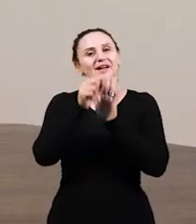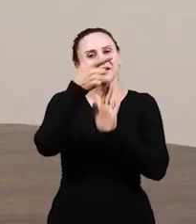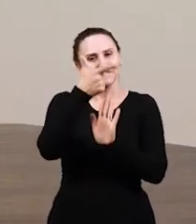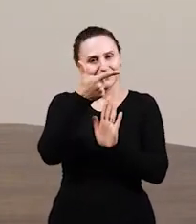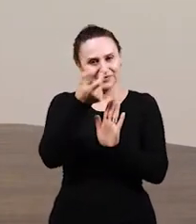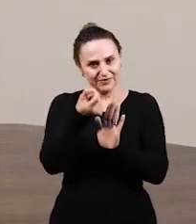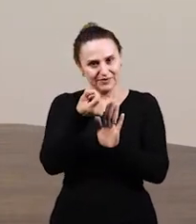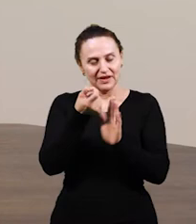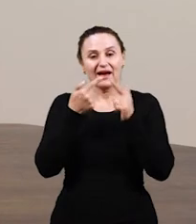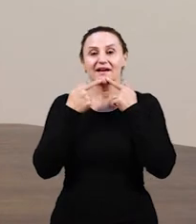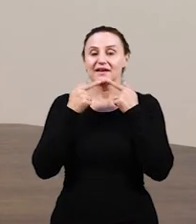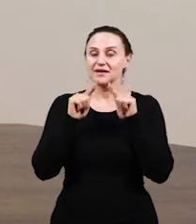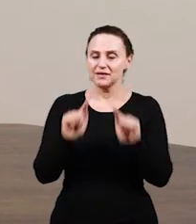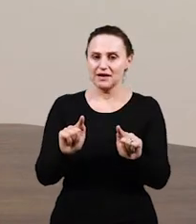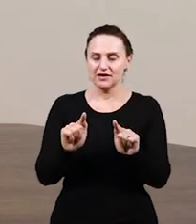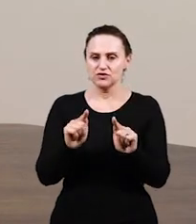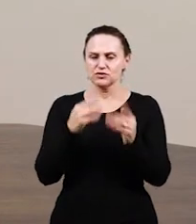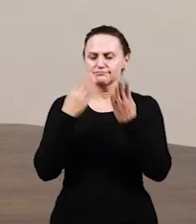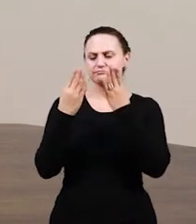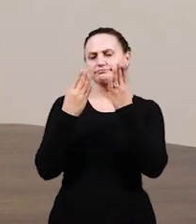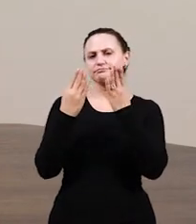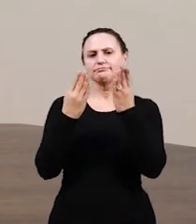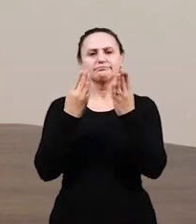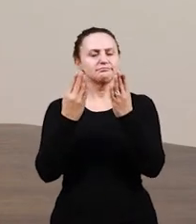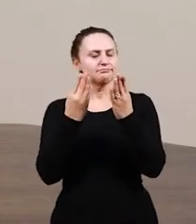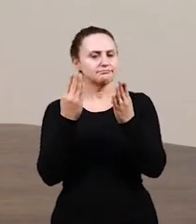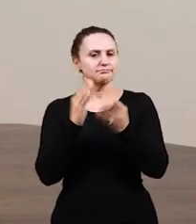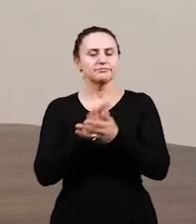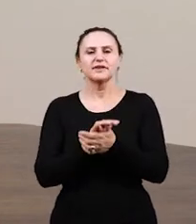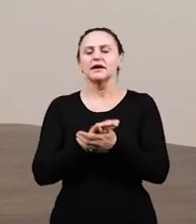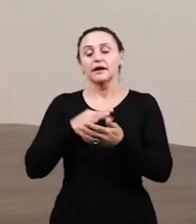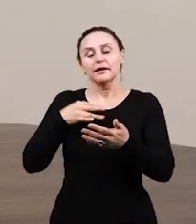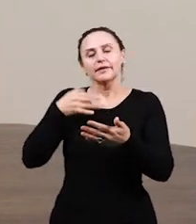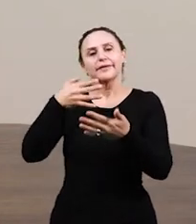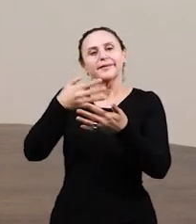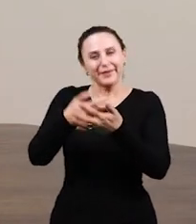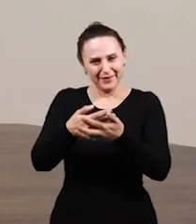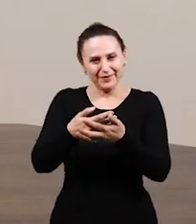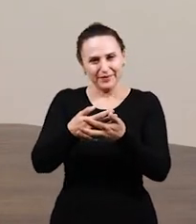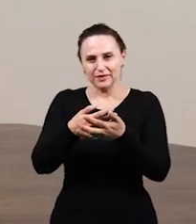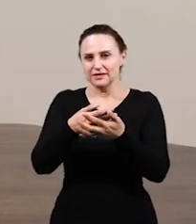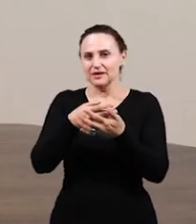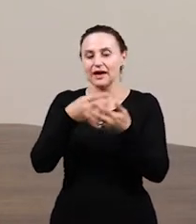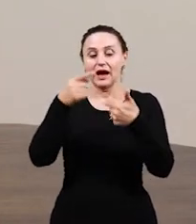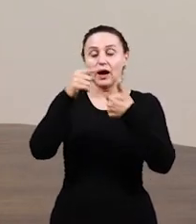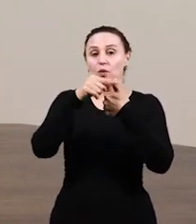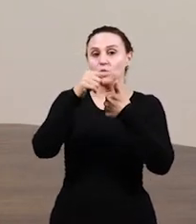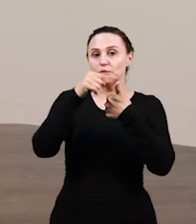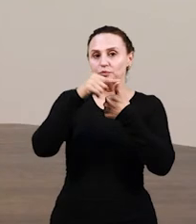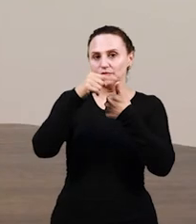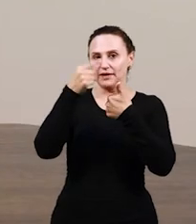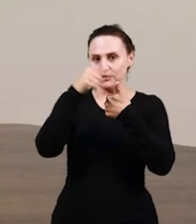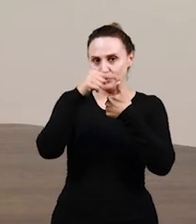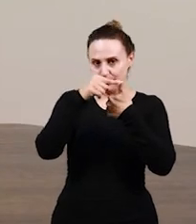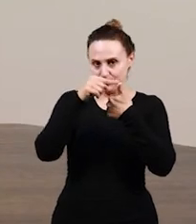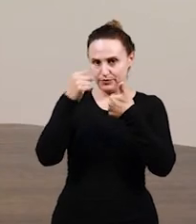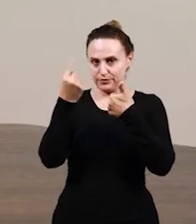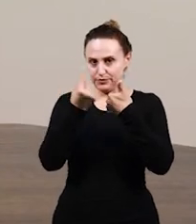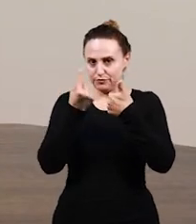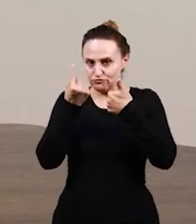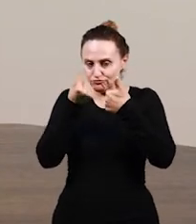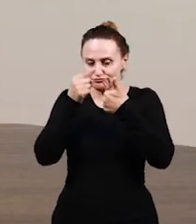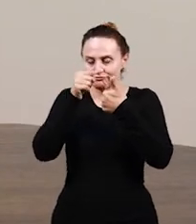o surgimento das gramáticas comparadas Então esse é o percurso inicial da primeira unidade então